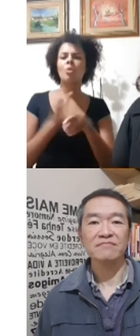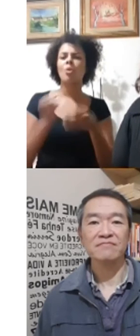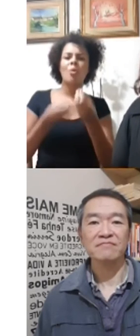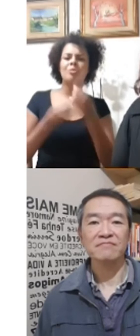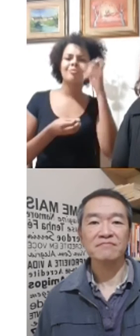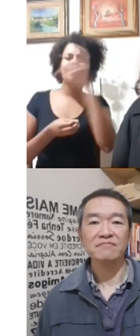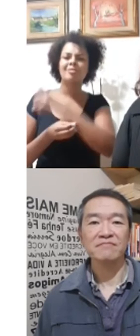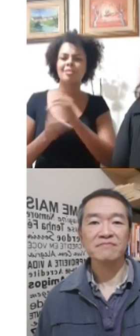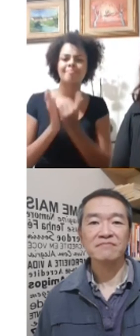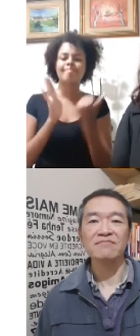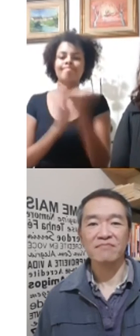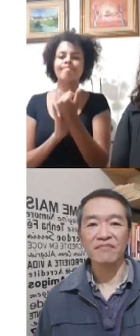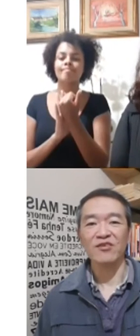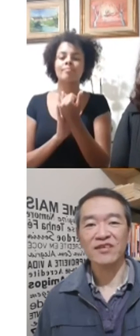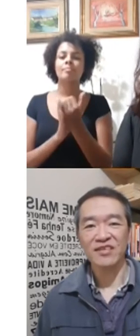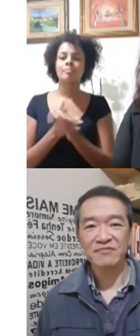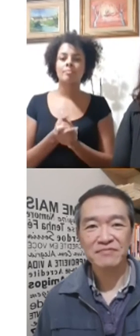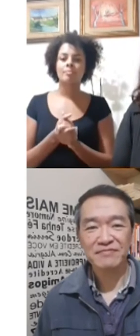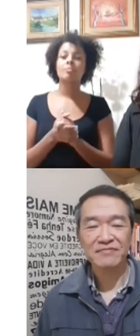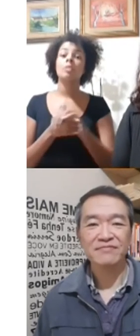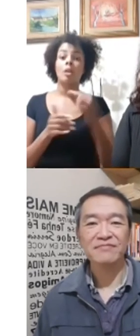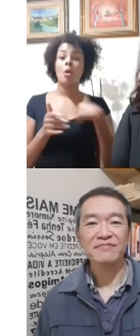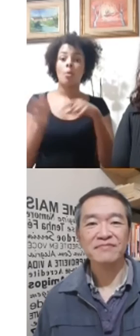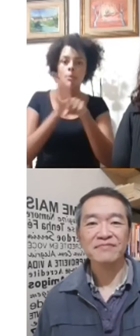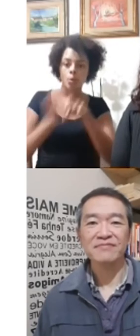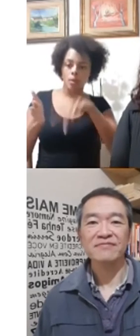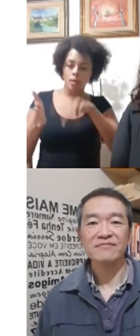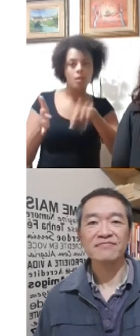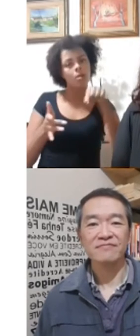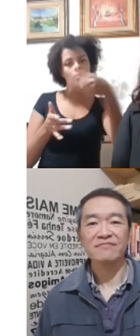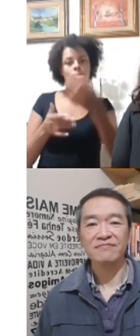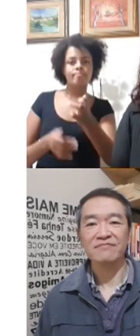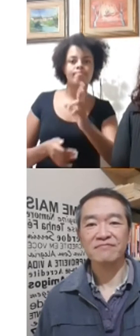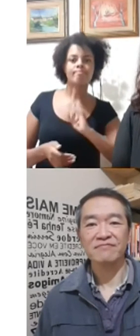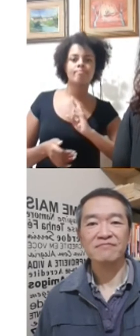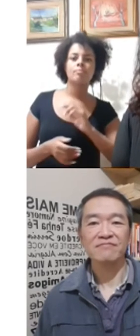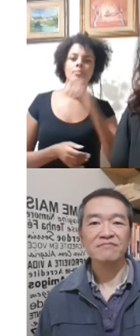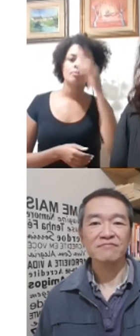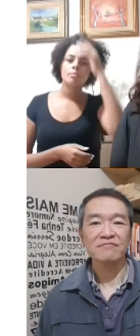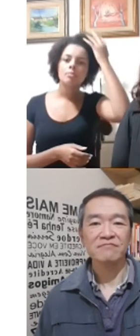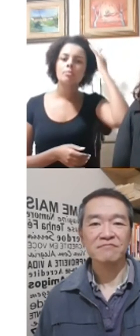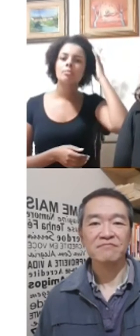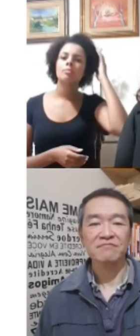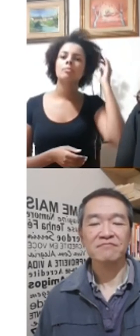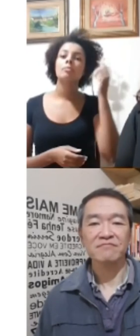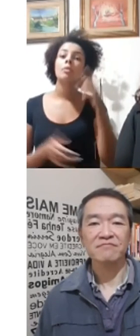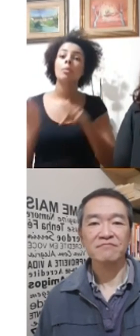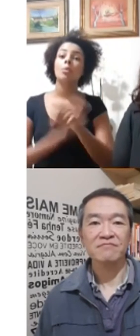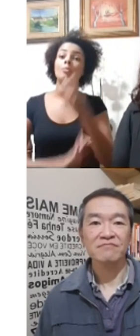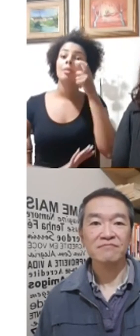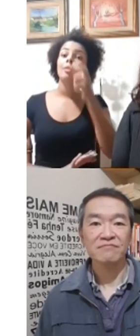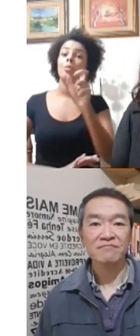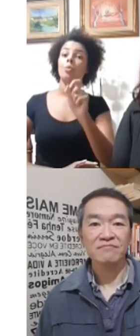em uma ou outra, tá? Para a gente finalizar. Mas mando Ok. resposta para todo mundo. É uma pergunta bastante interessante sobre